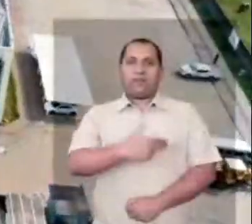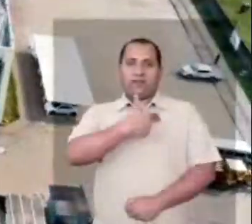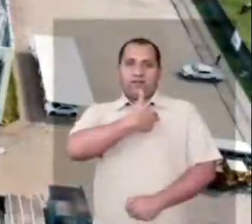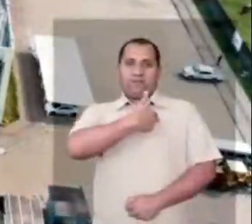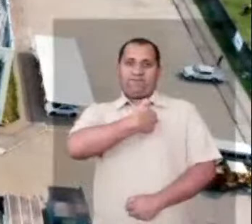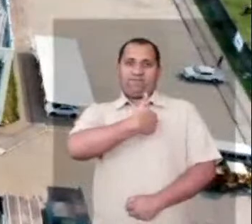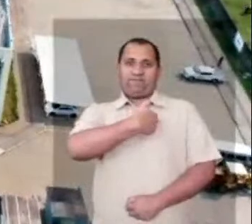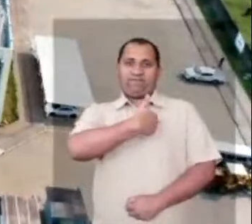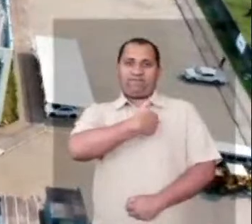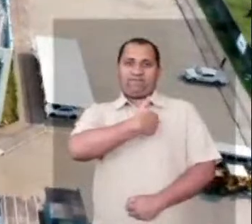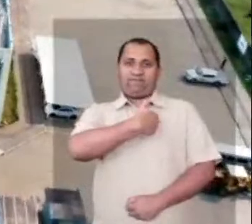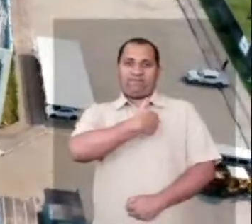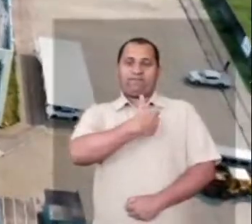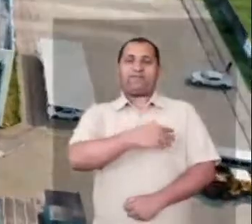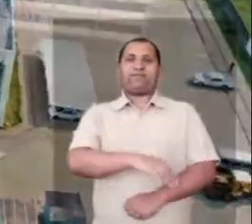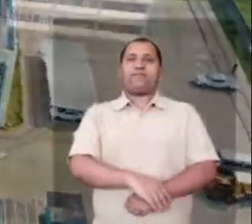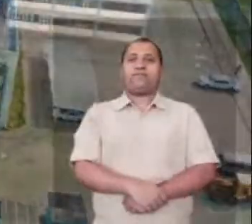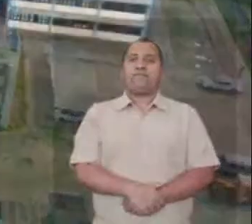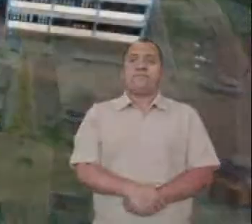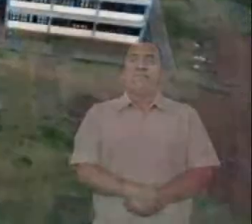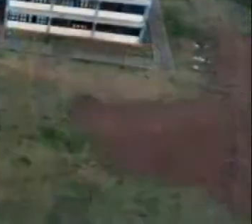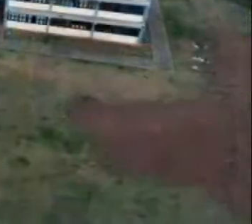São Borja.